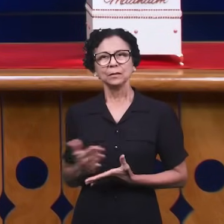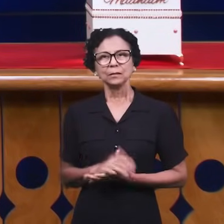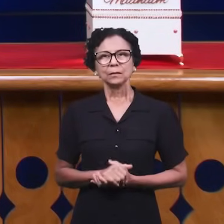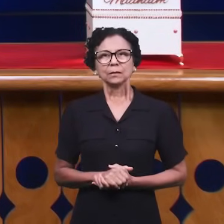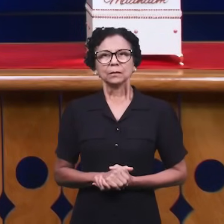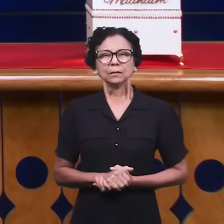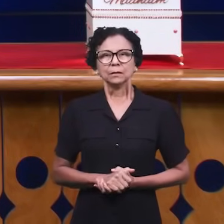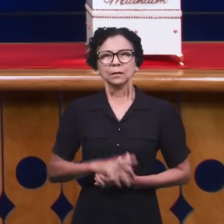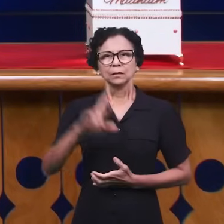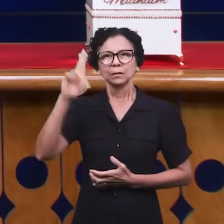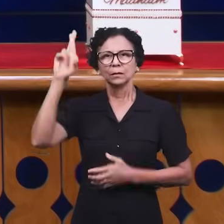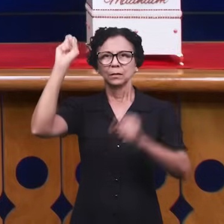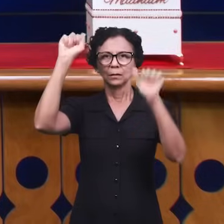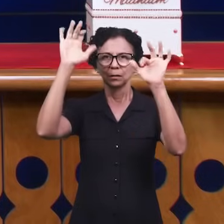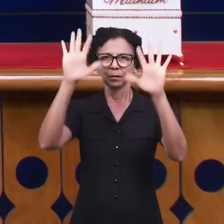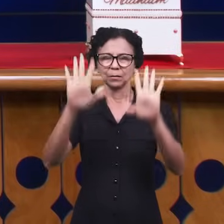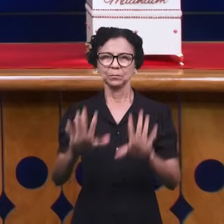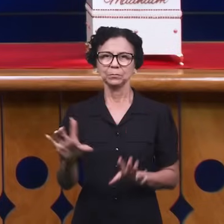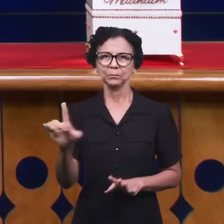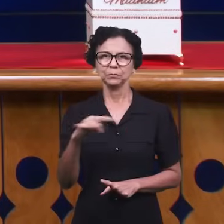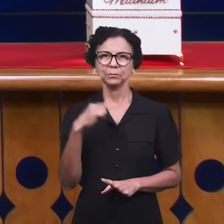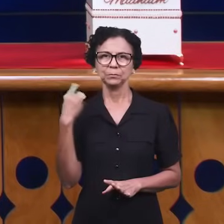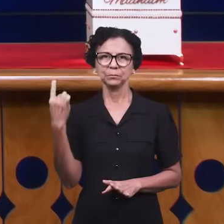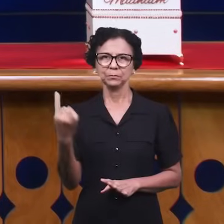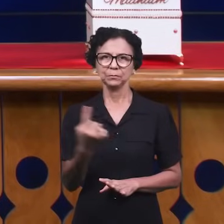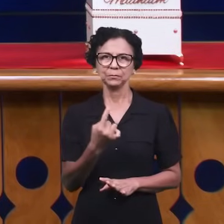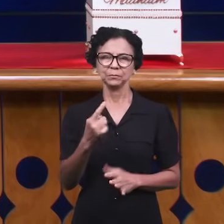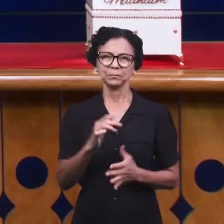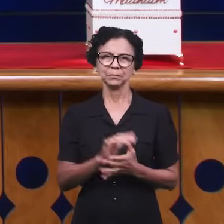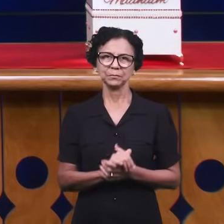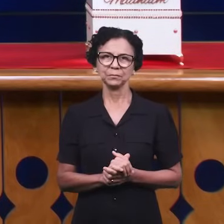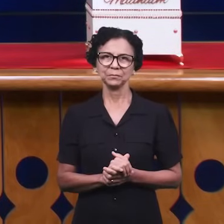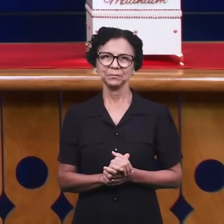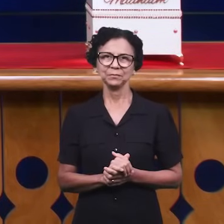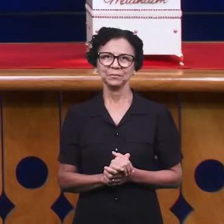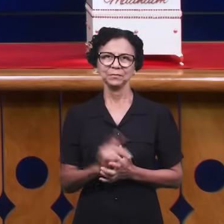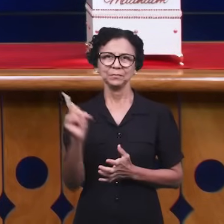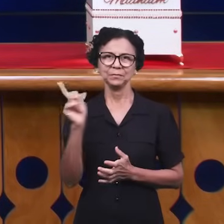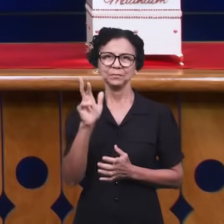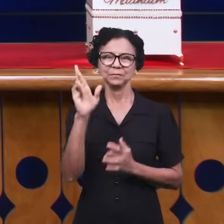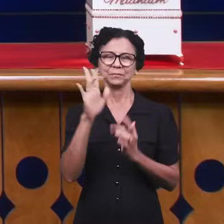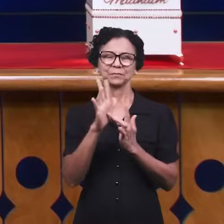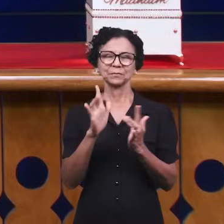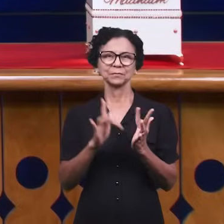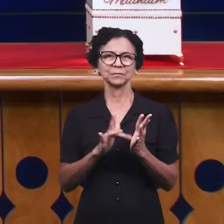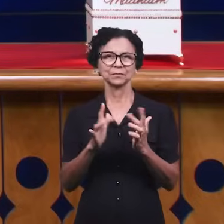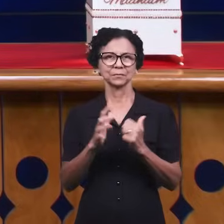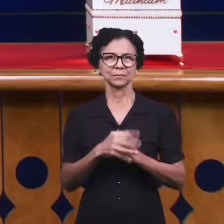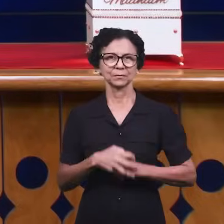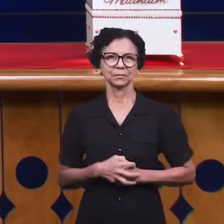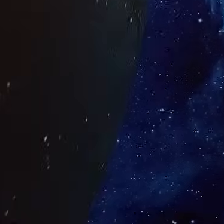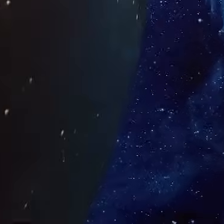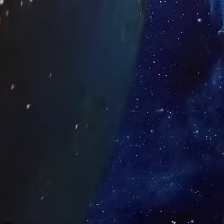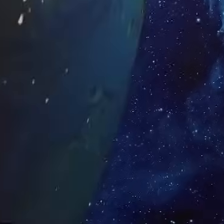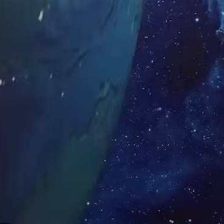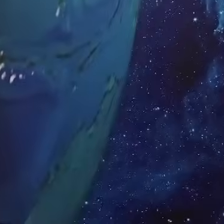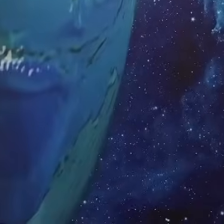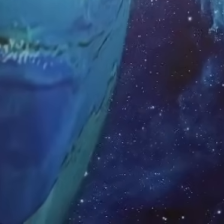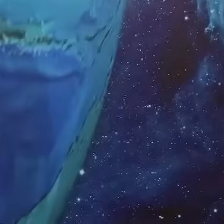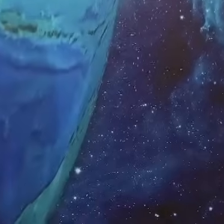0800-707-3076. Que o Senhor abençoe a todos nós. Nosso culto está encerrado. A todos, a paz do Senhor Jesus.